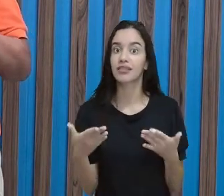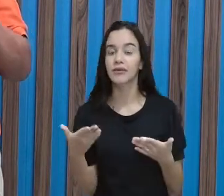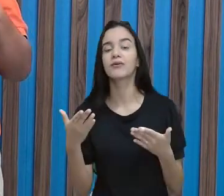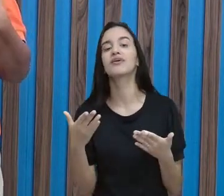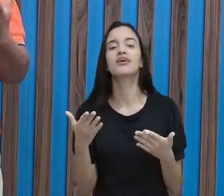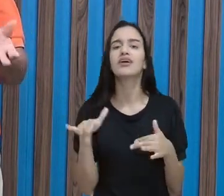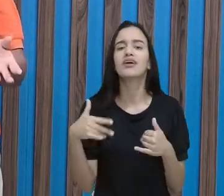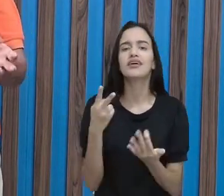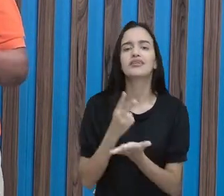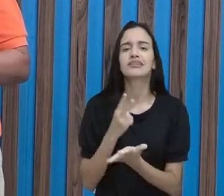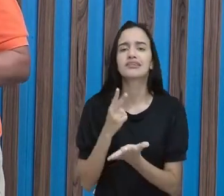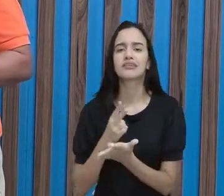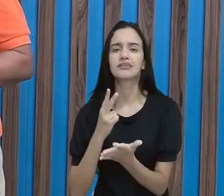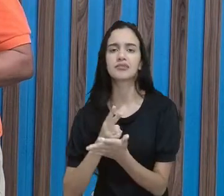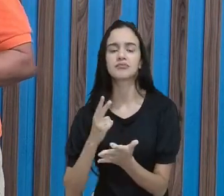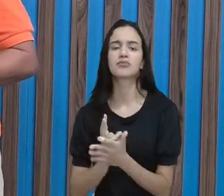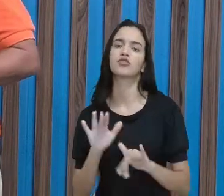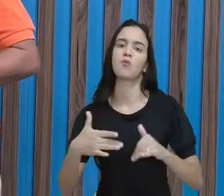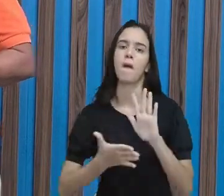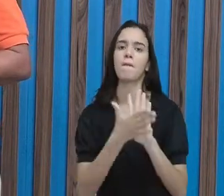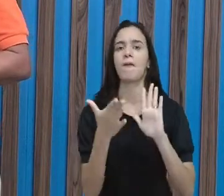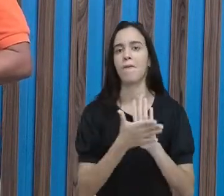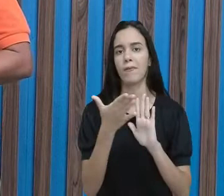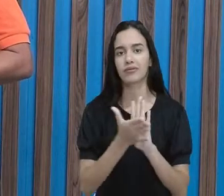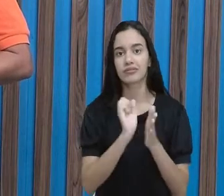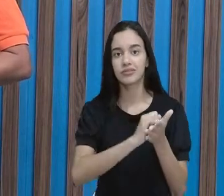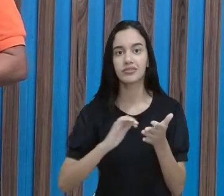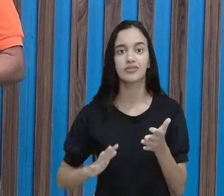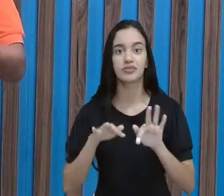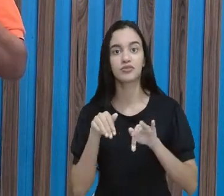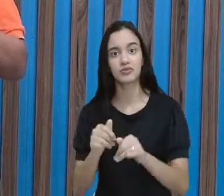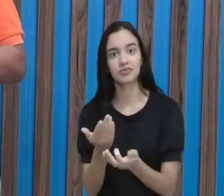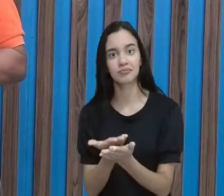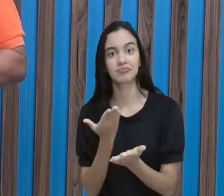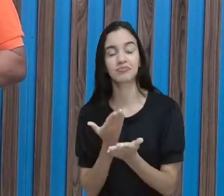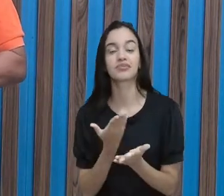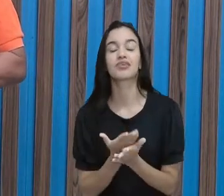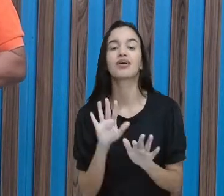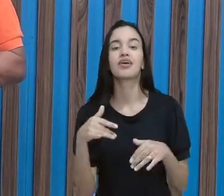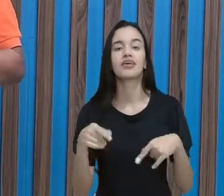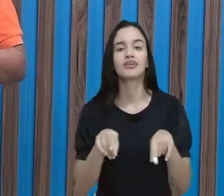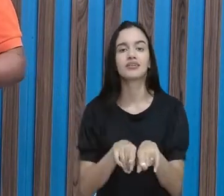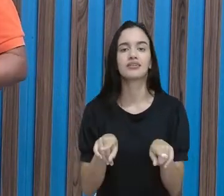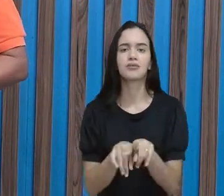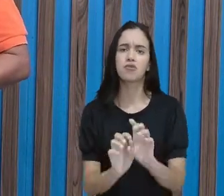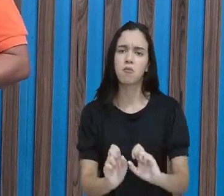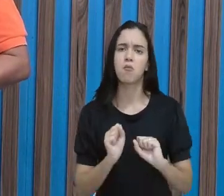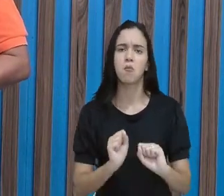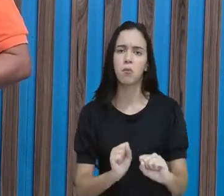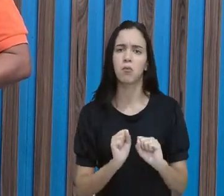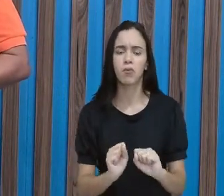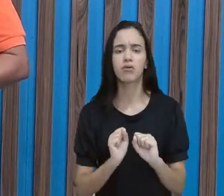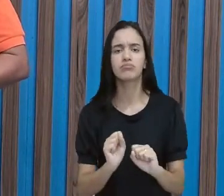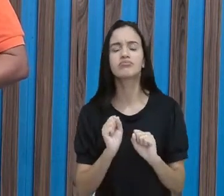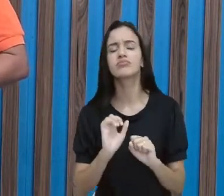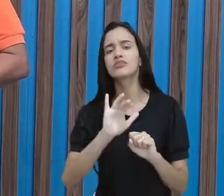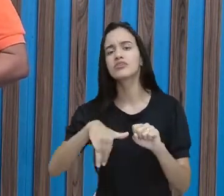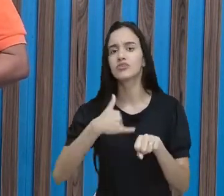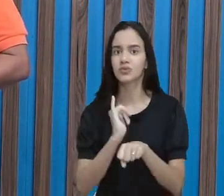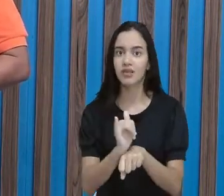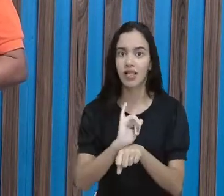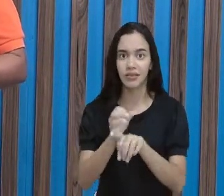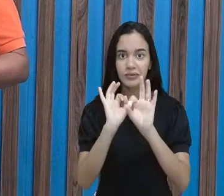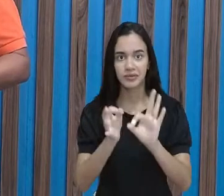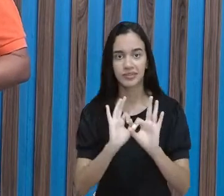eu sempre estou colocando aí uma proposta de atividade no final da aula e este retorno pode ser dado lá no canal, tá